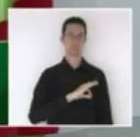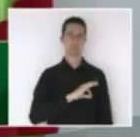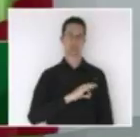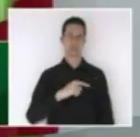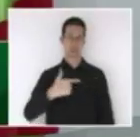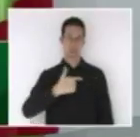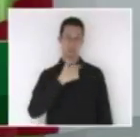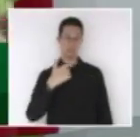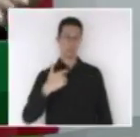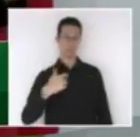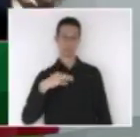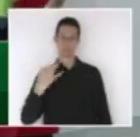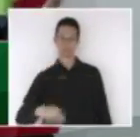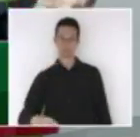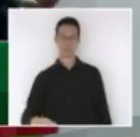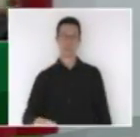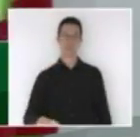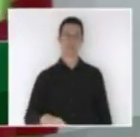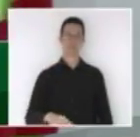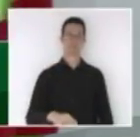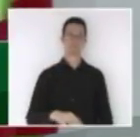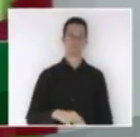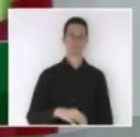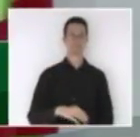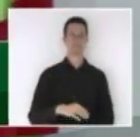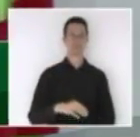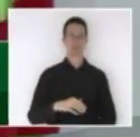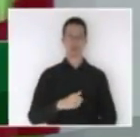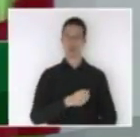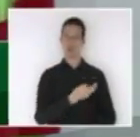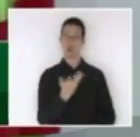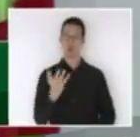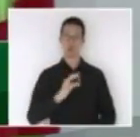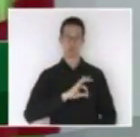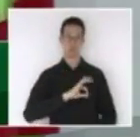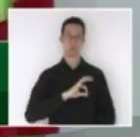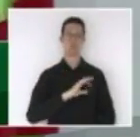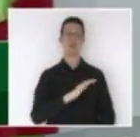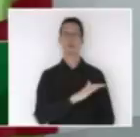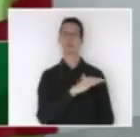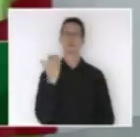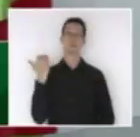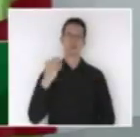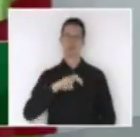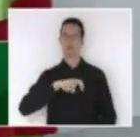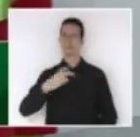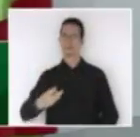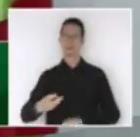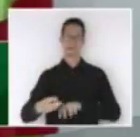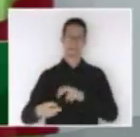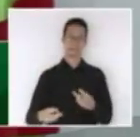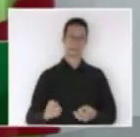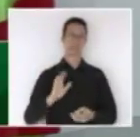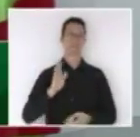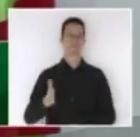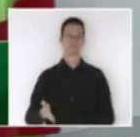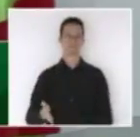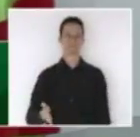feridos, começou com a morte de agentes da segurança pública e policiais